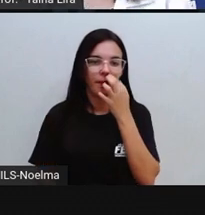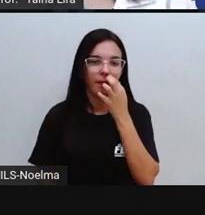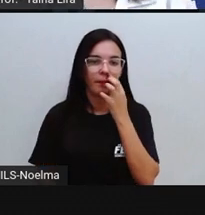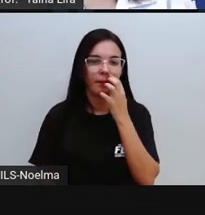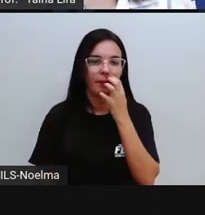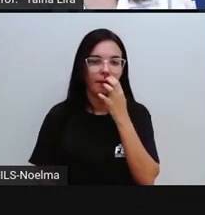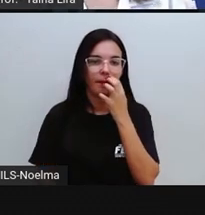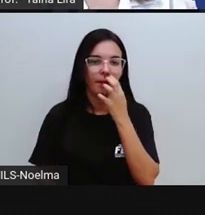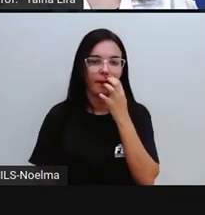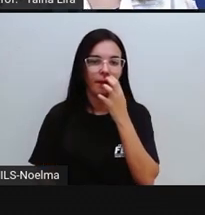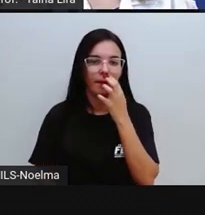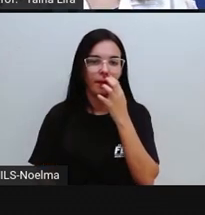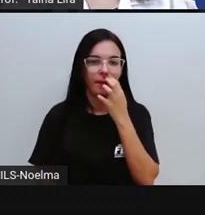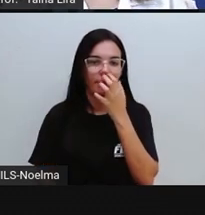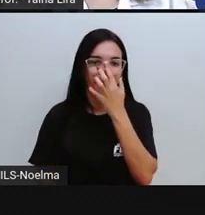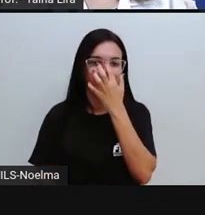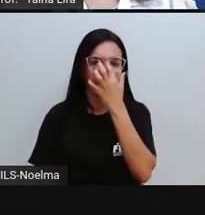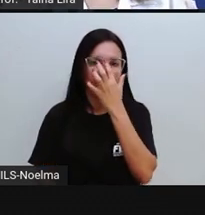bom?